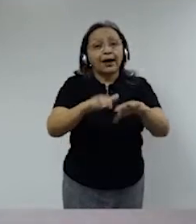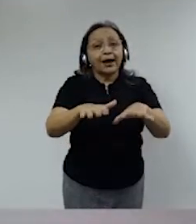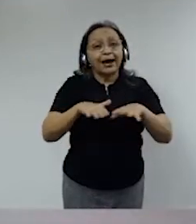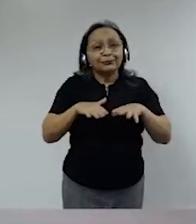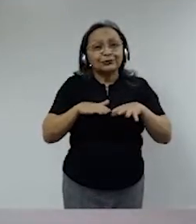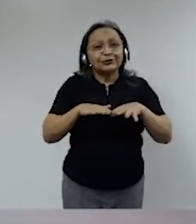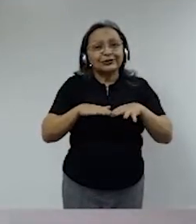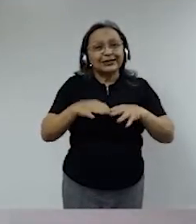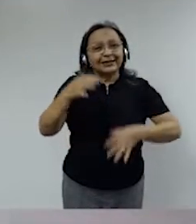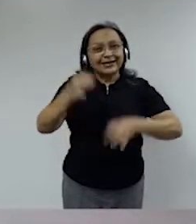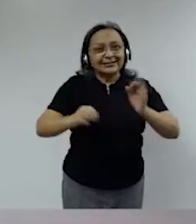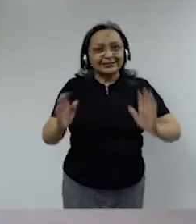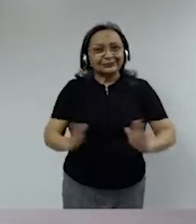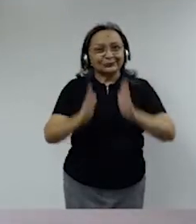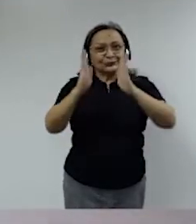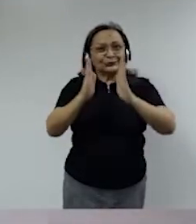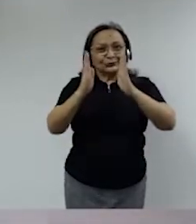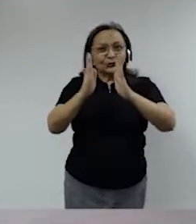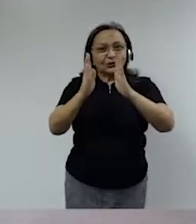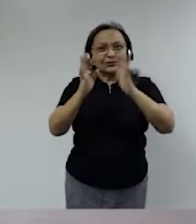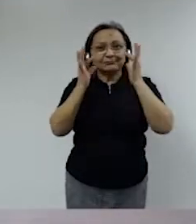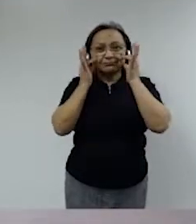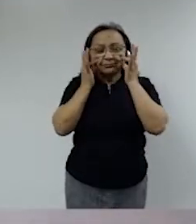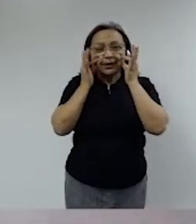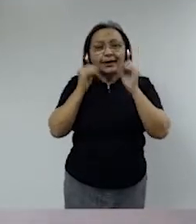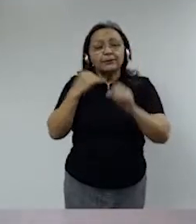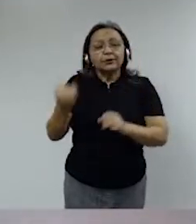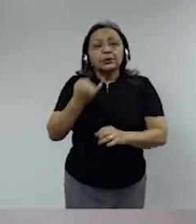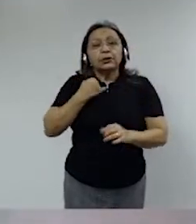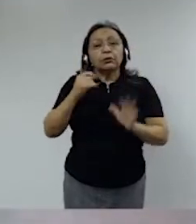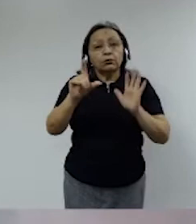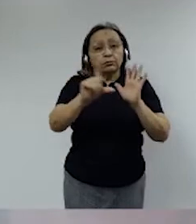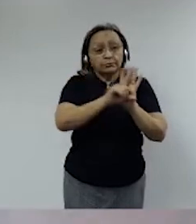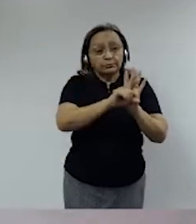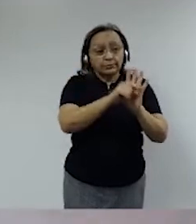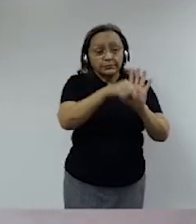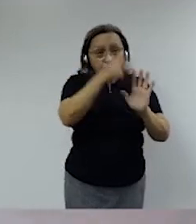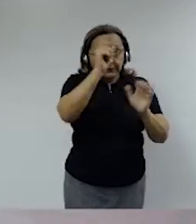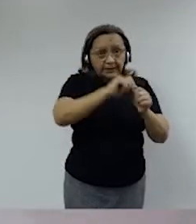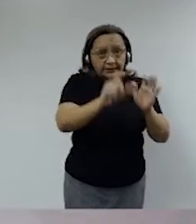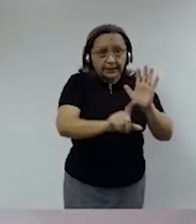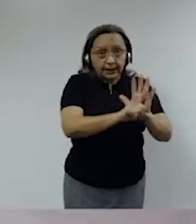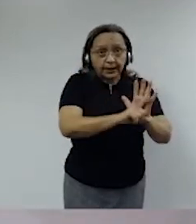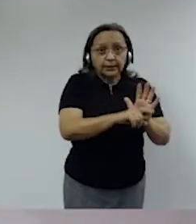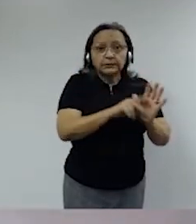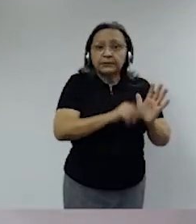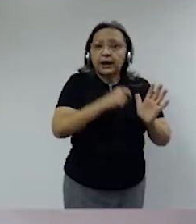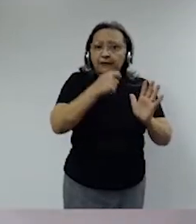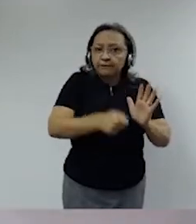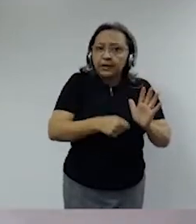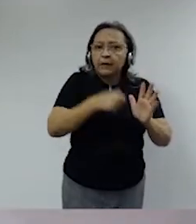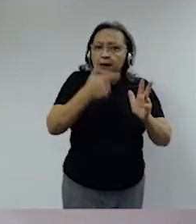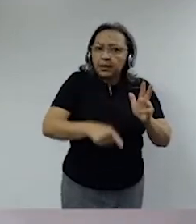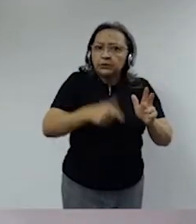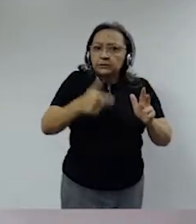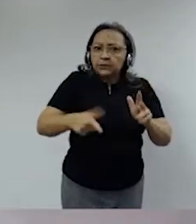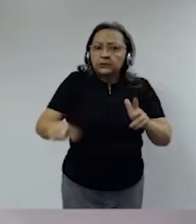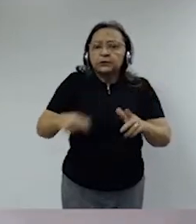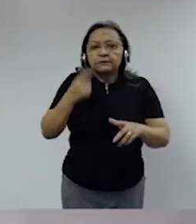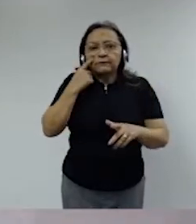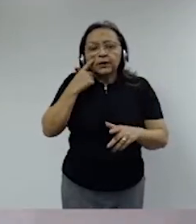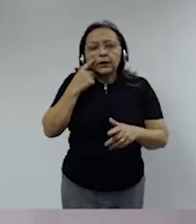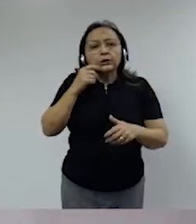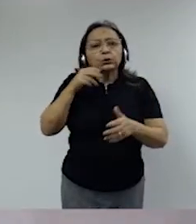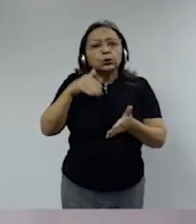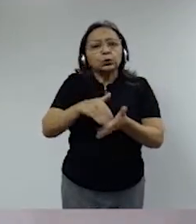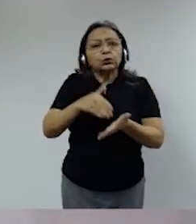e aí é interessante porque o legislador ordinário está a todo momento reafirmando isso, né? Vocês veem aí nas últimas reformas do